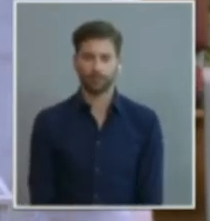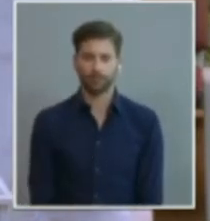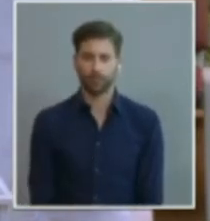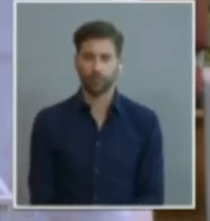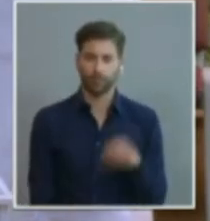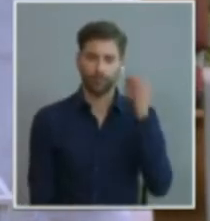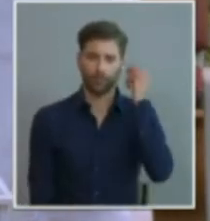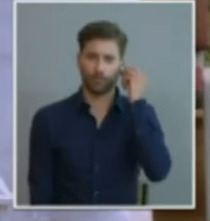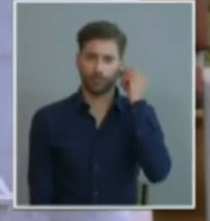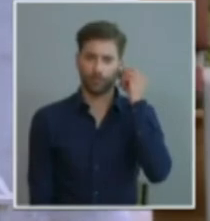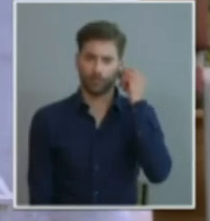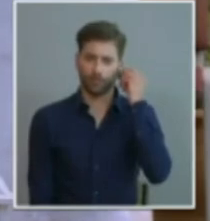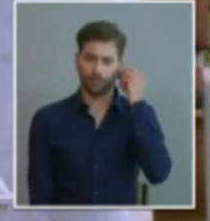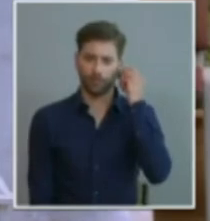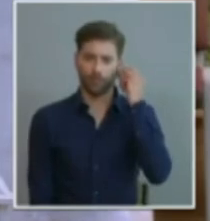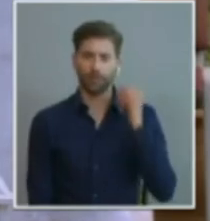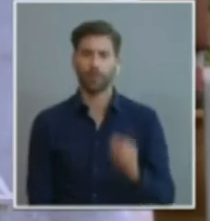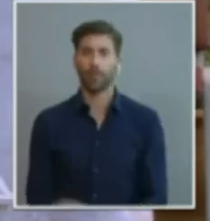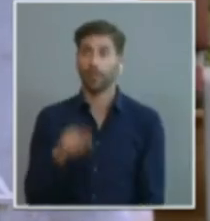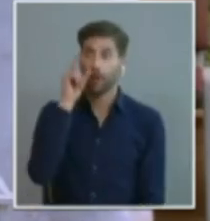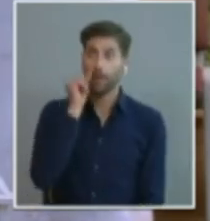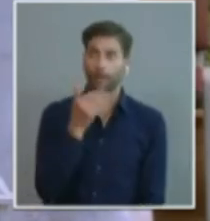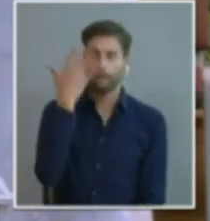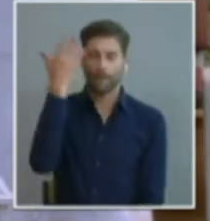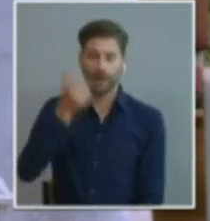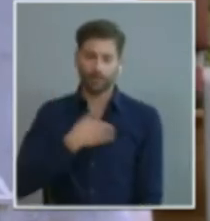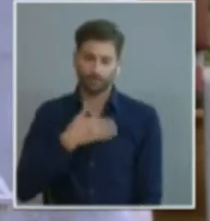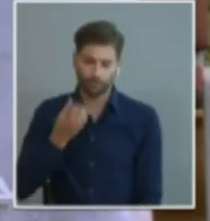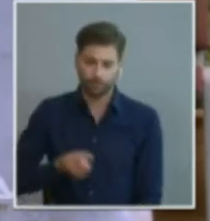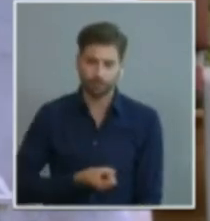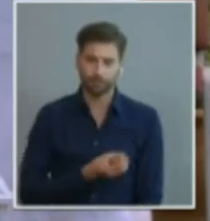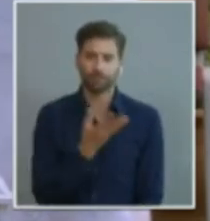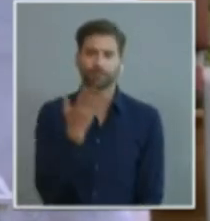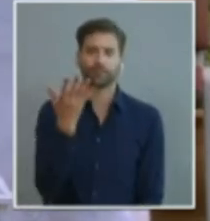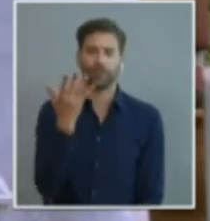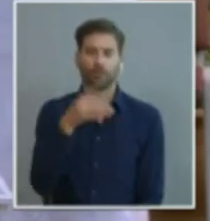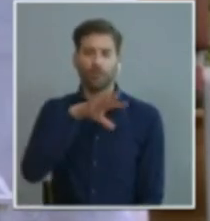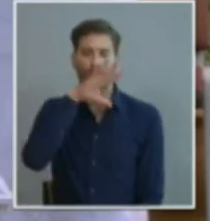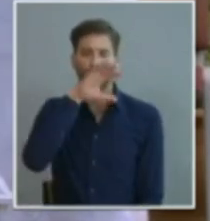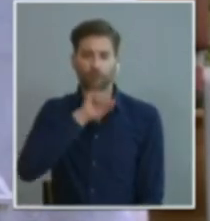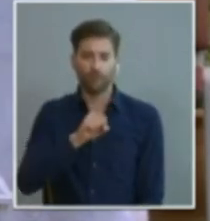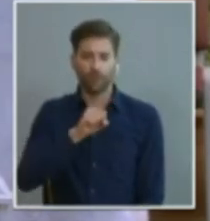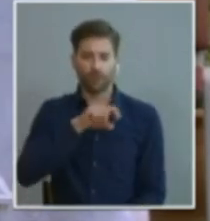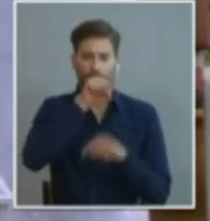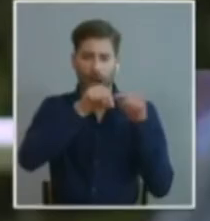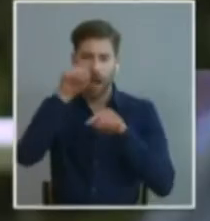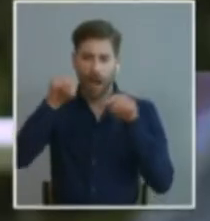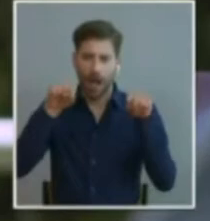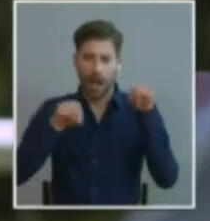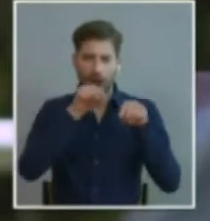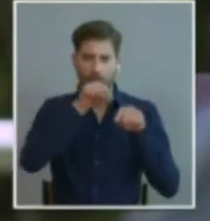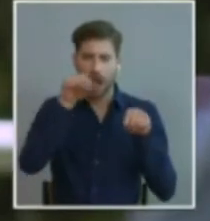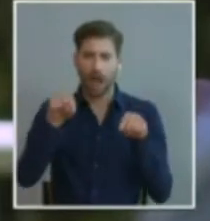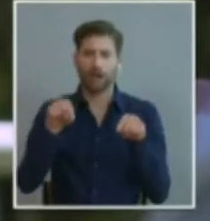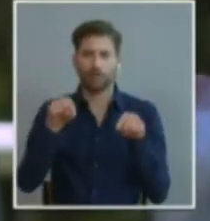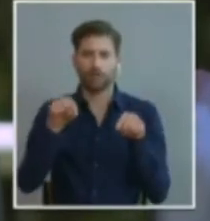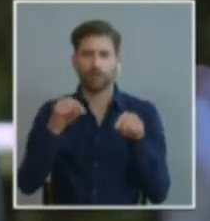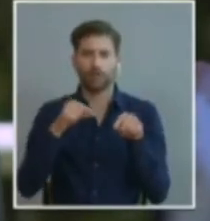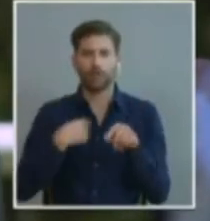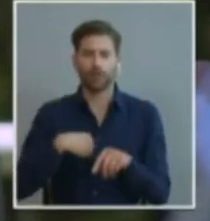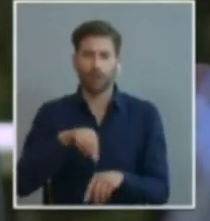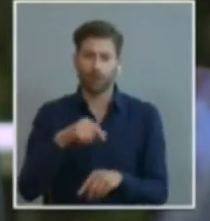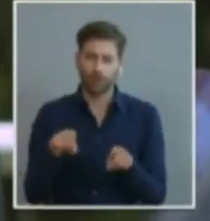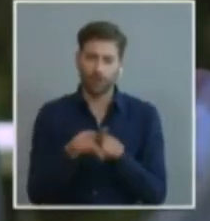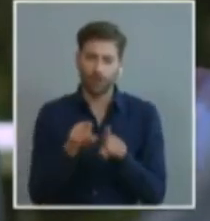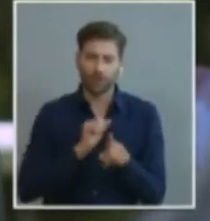Reconduzi a vós, Pai de Misericórdia, todos os vossos filhos dispersos. Lembrai-vos dos nossos irmãos